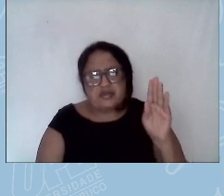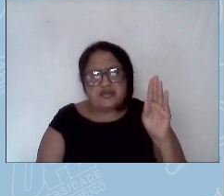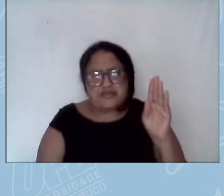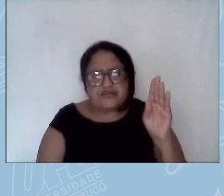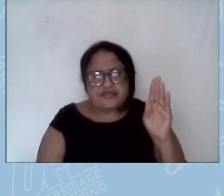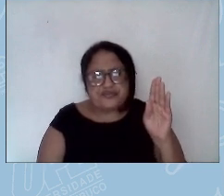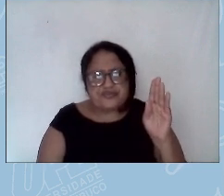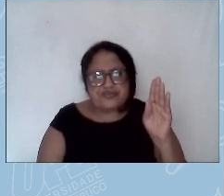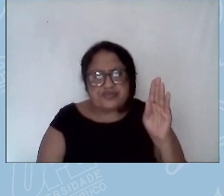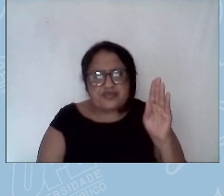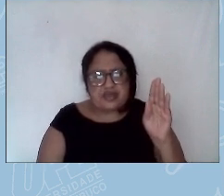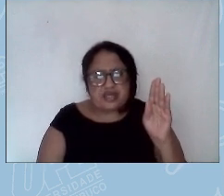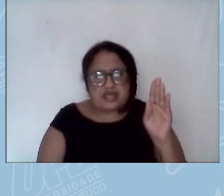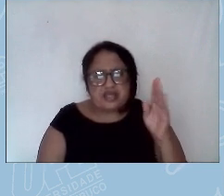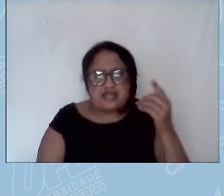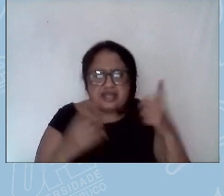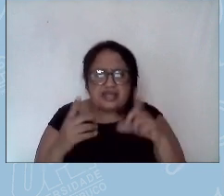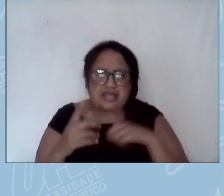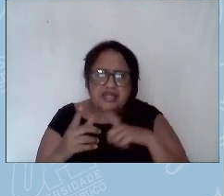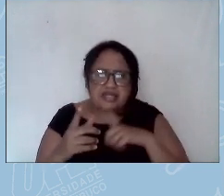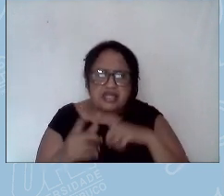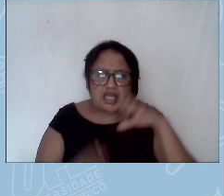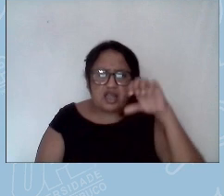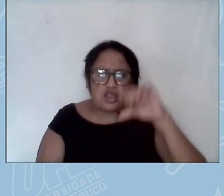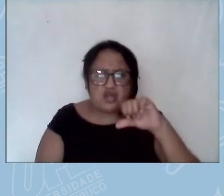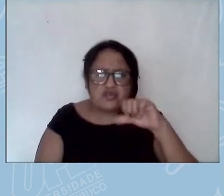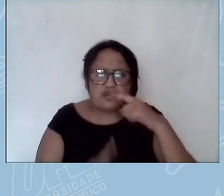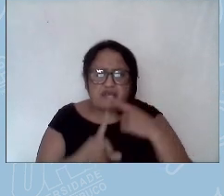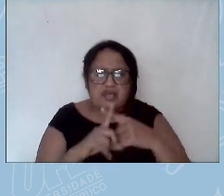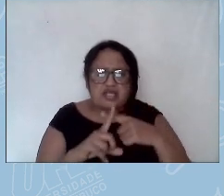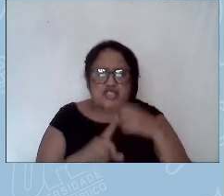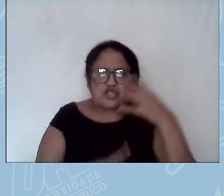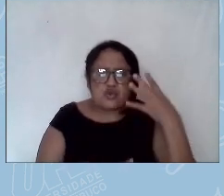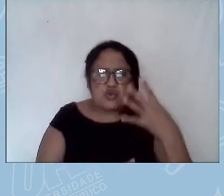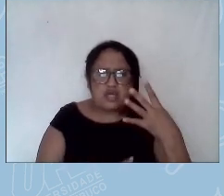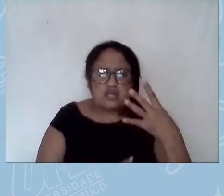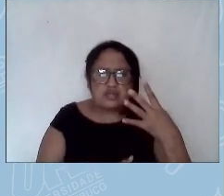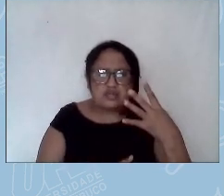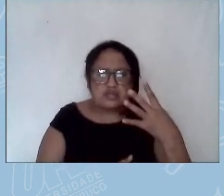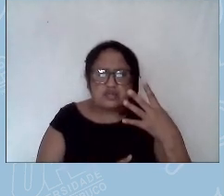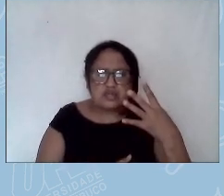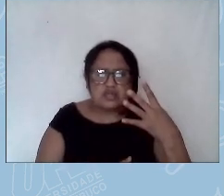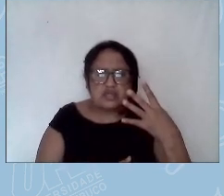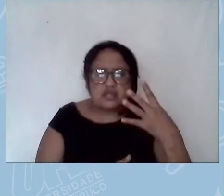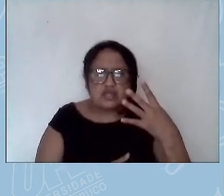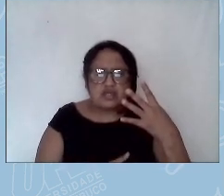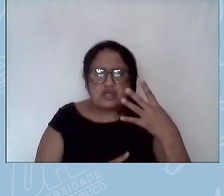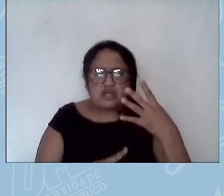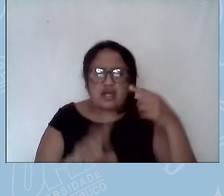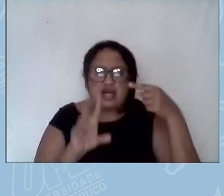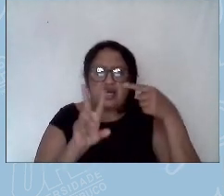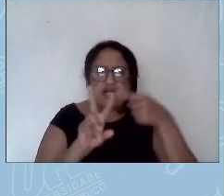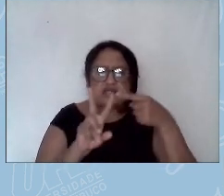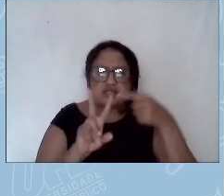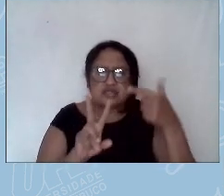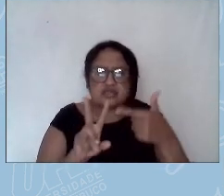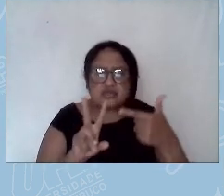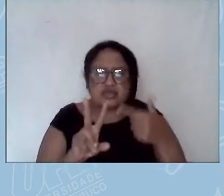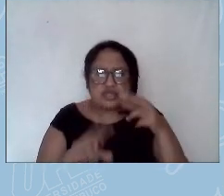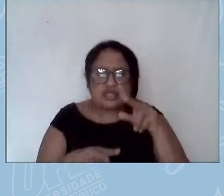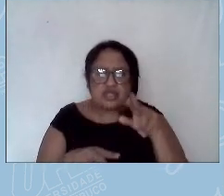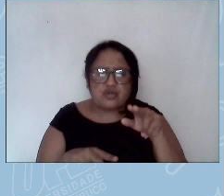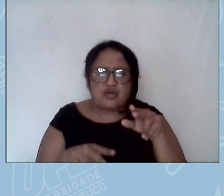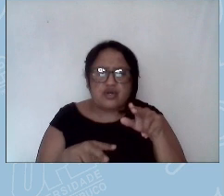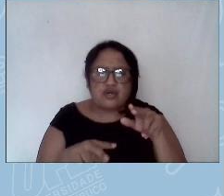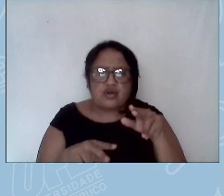teria que 9 mais 4 raiz de 2 seria igual a A mais B raiz de 2